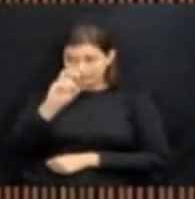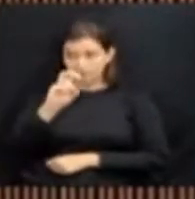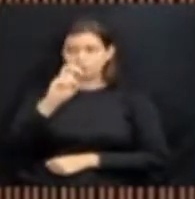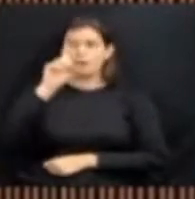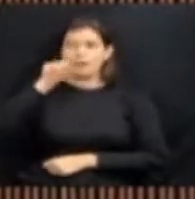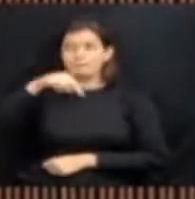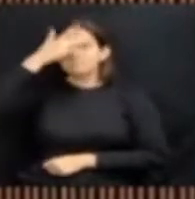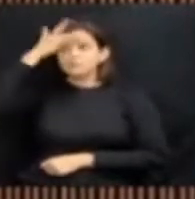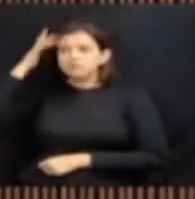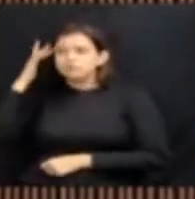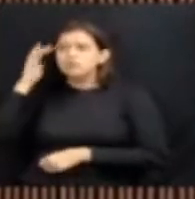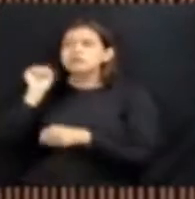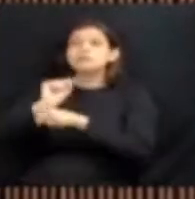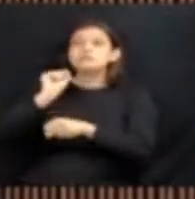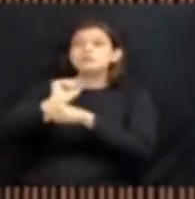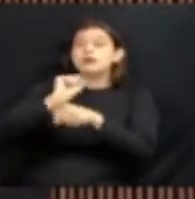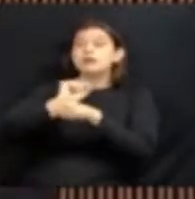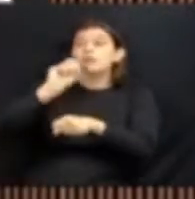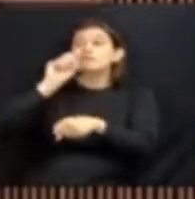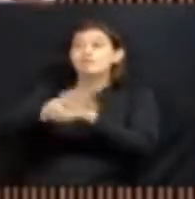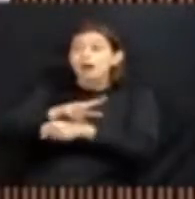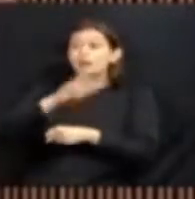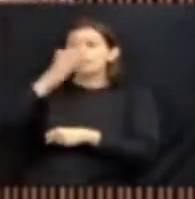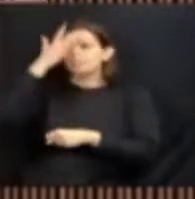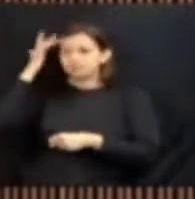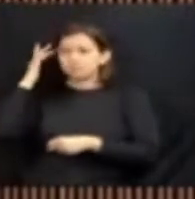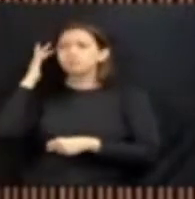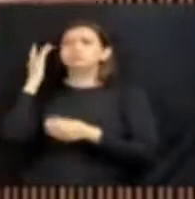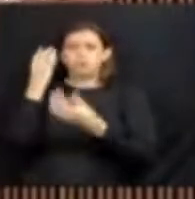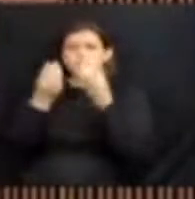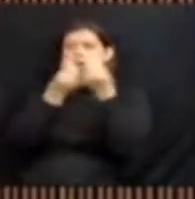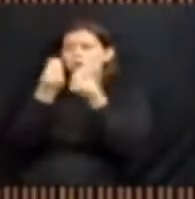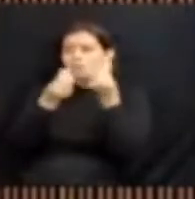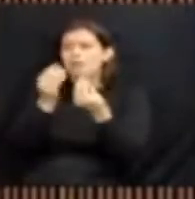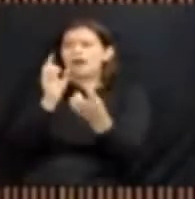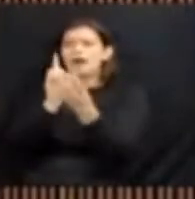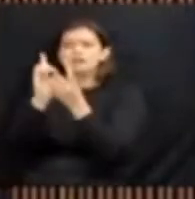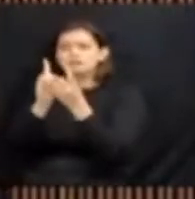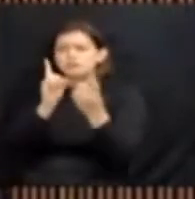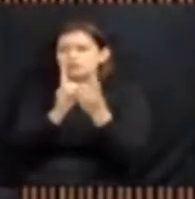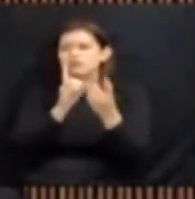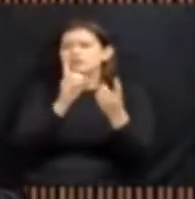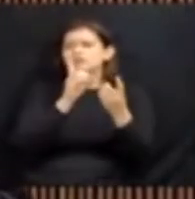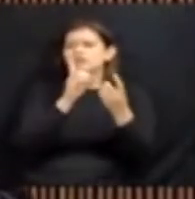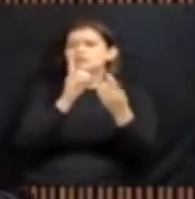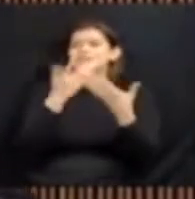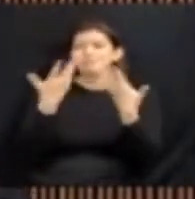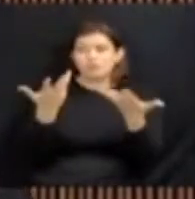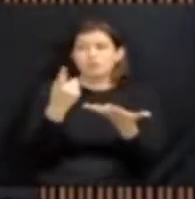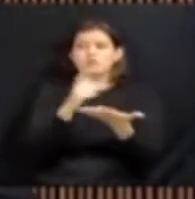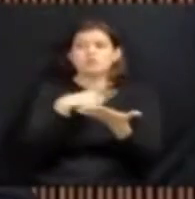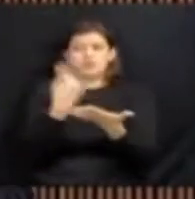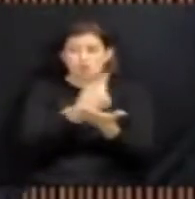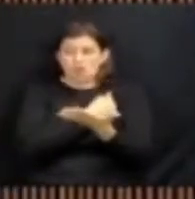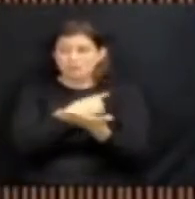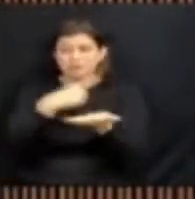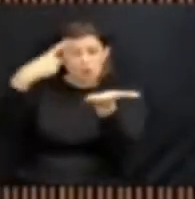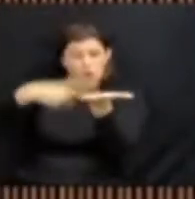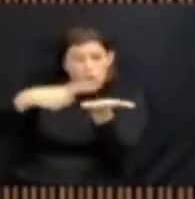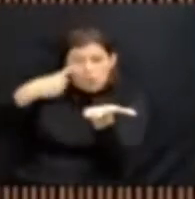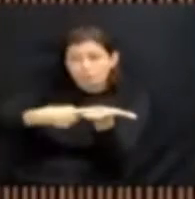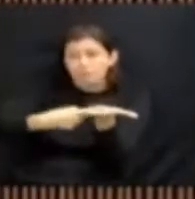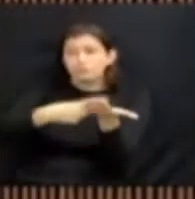e para UTI e nós pelo jeito não combinamos com o SUS cigarrito tivesse vivo hoje